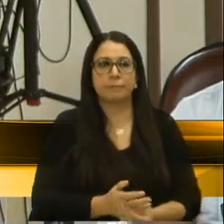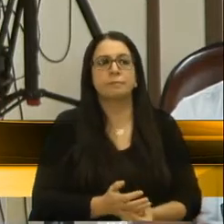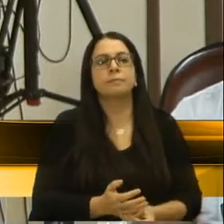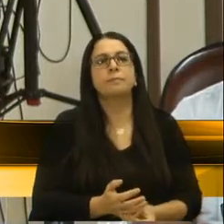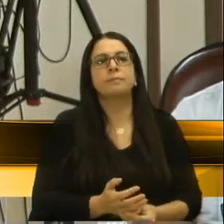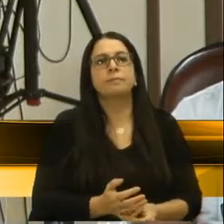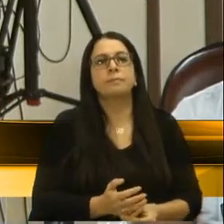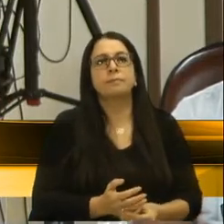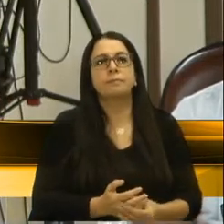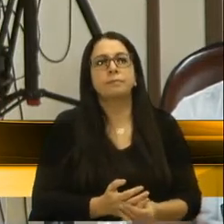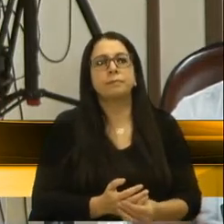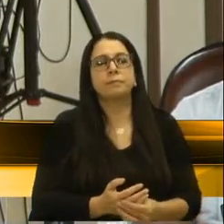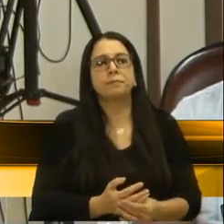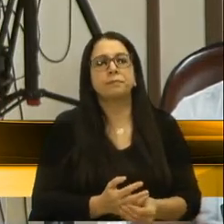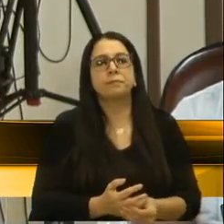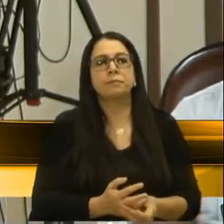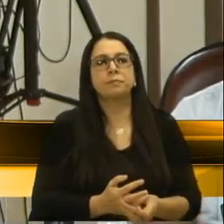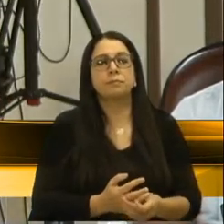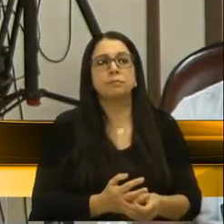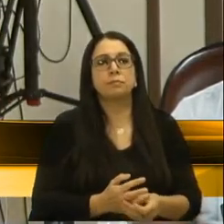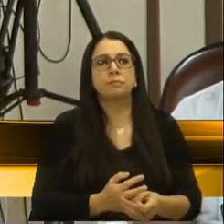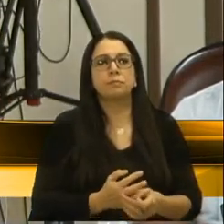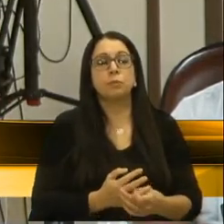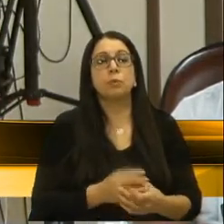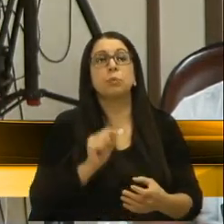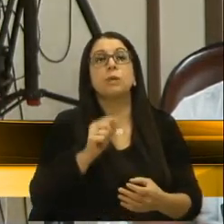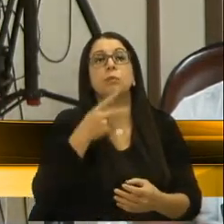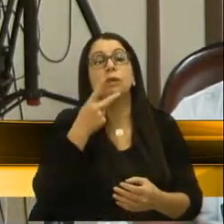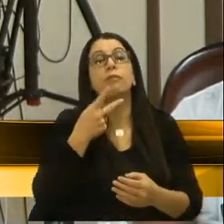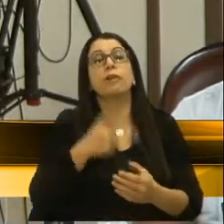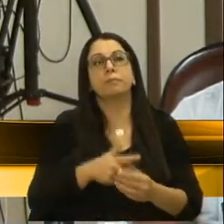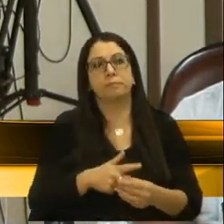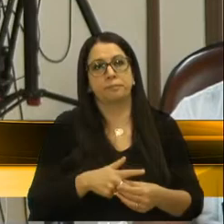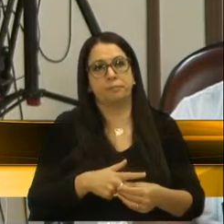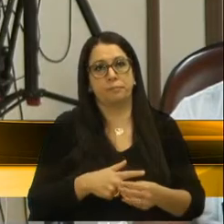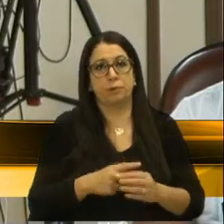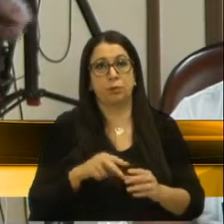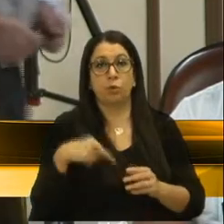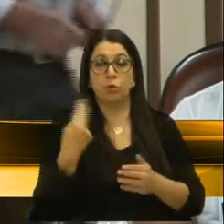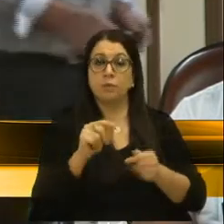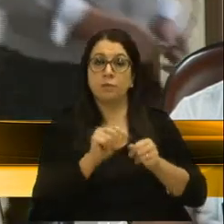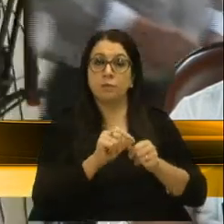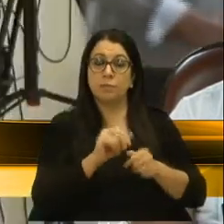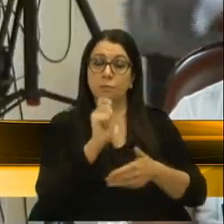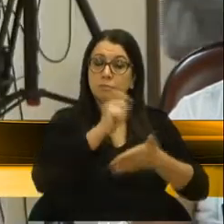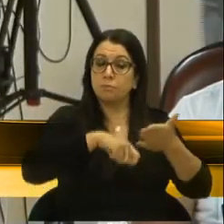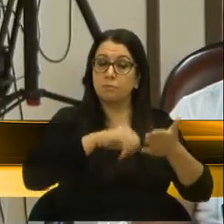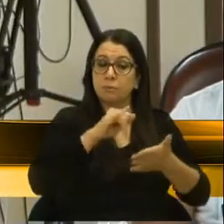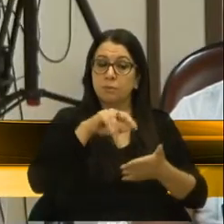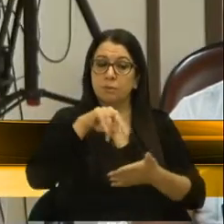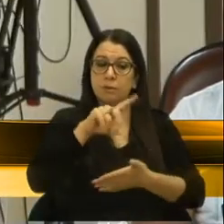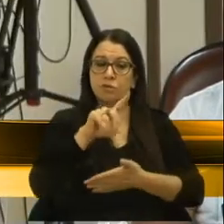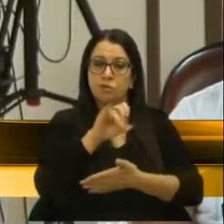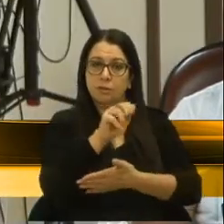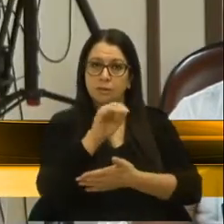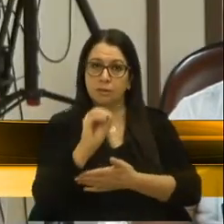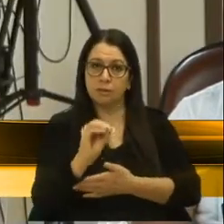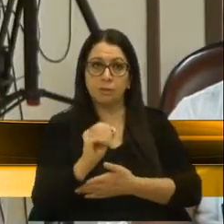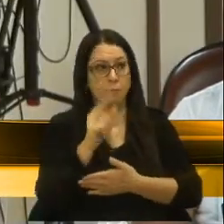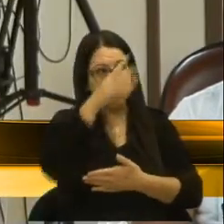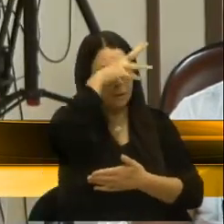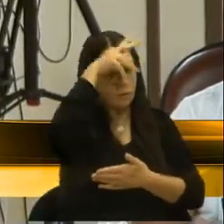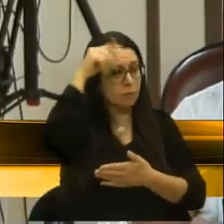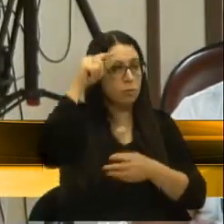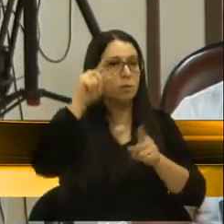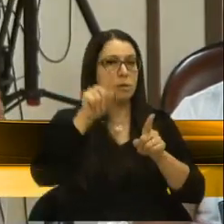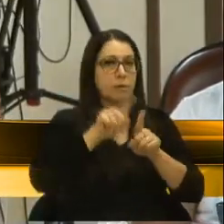Bem, aonde eu quero chegar? Nós fizemos uma indicação ao município e